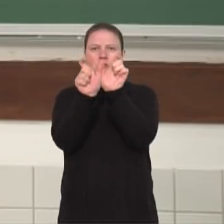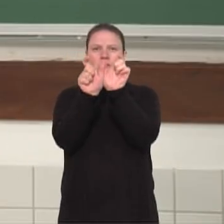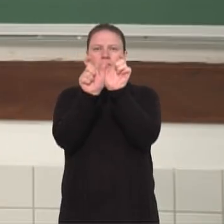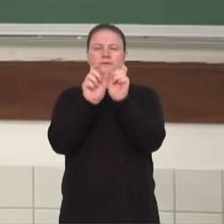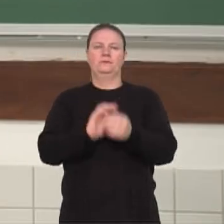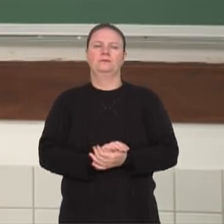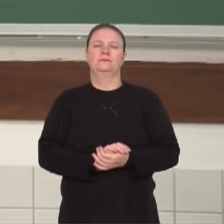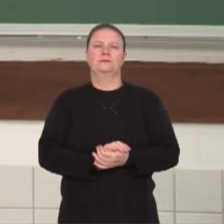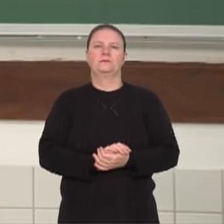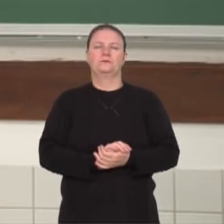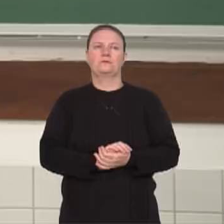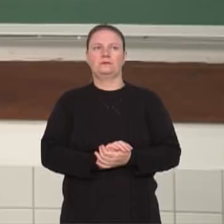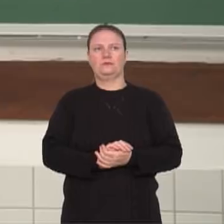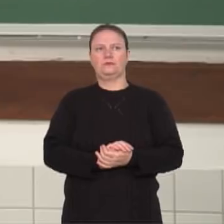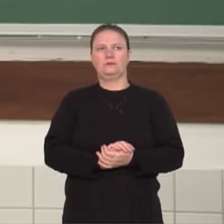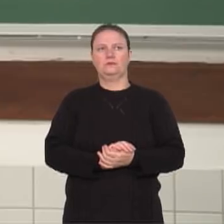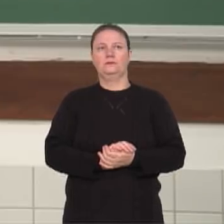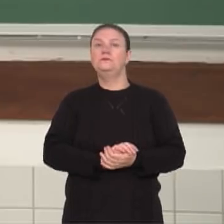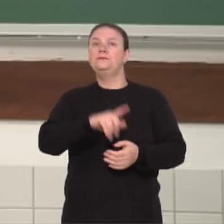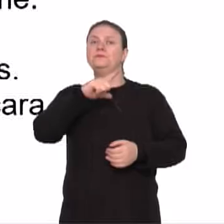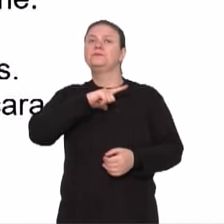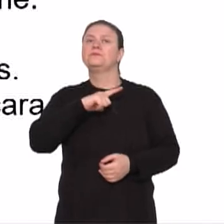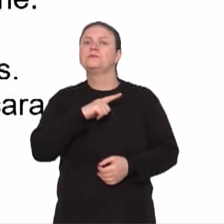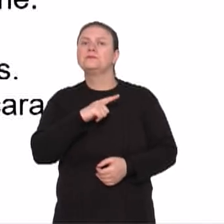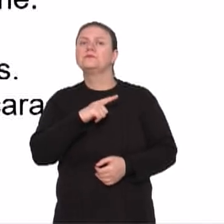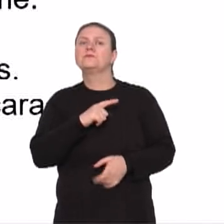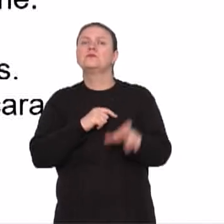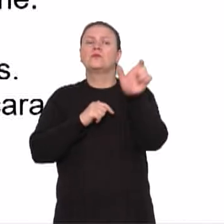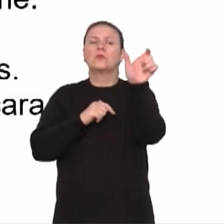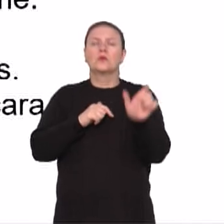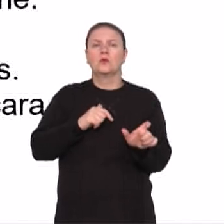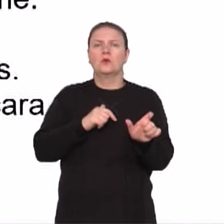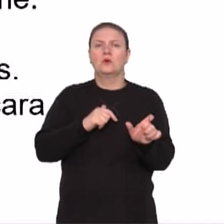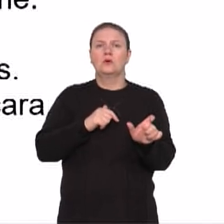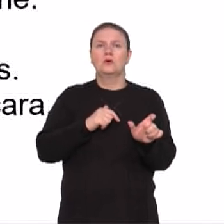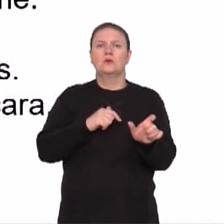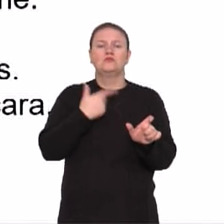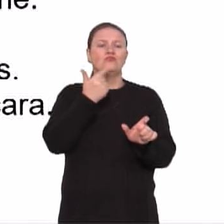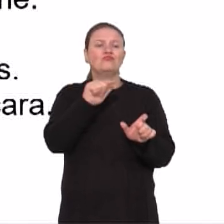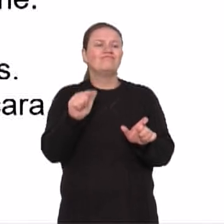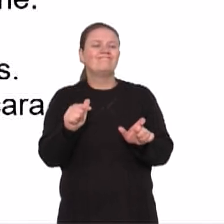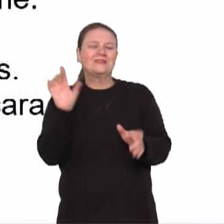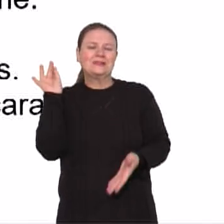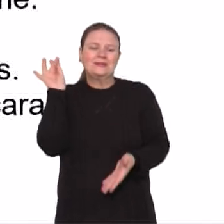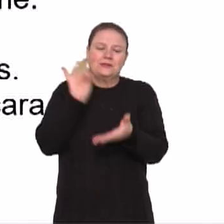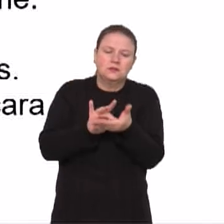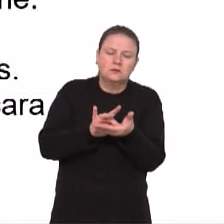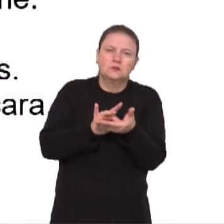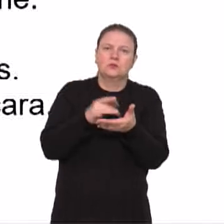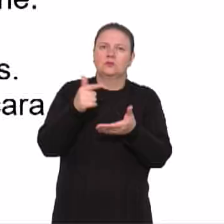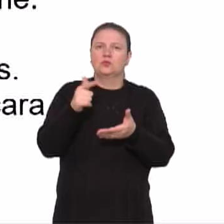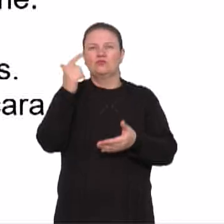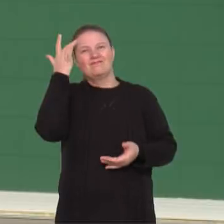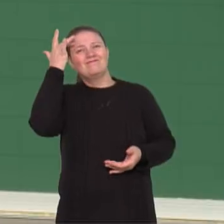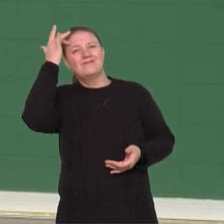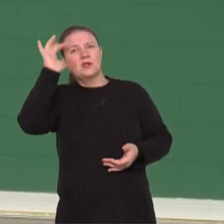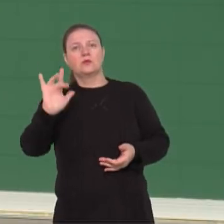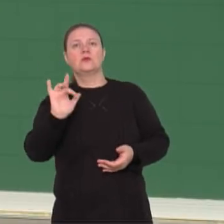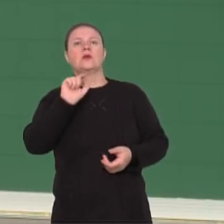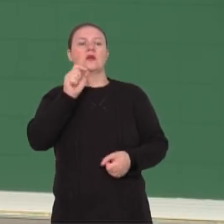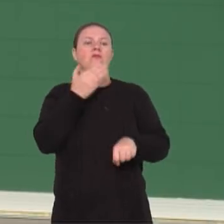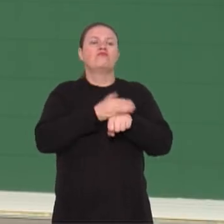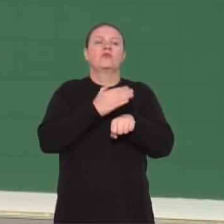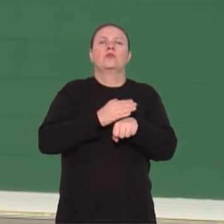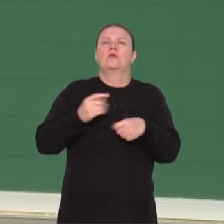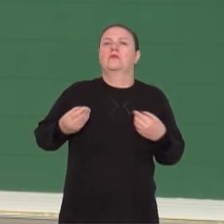núcleos. Temos também os sujeitos que são indeterminados. Quando eu não sei quem praticou a ação do